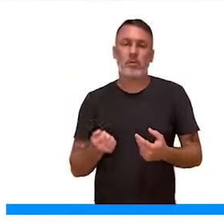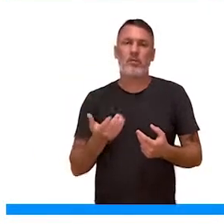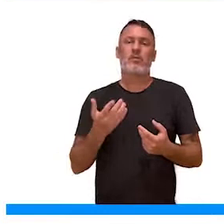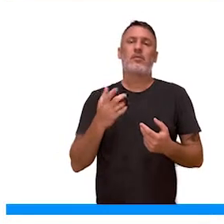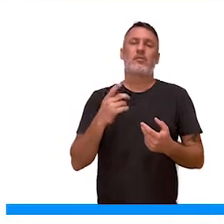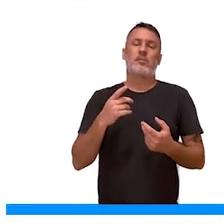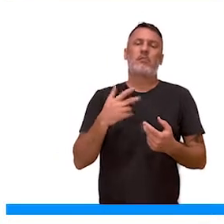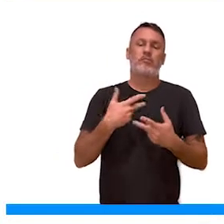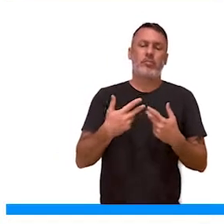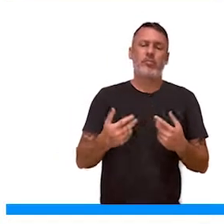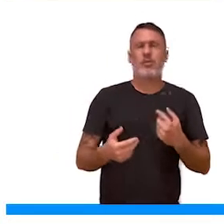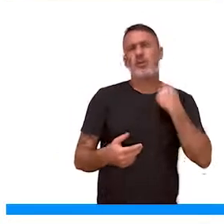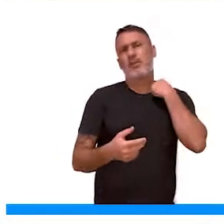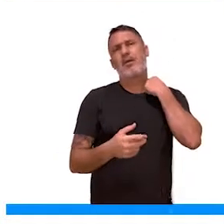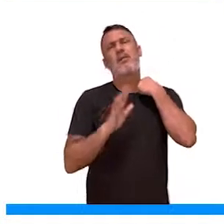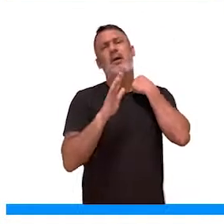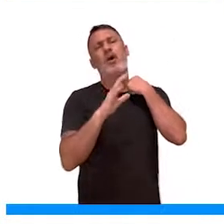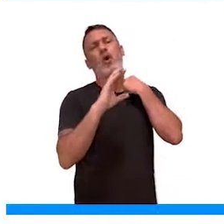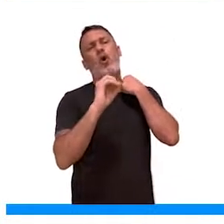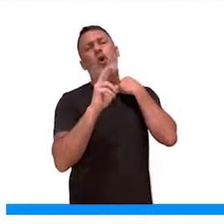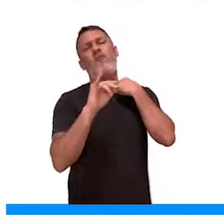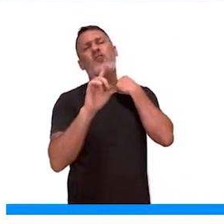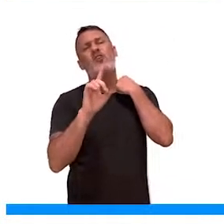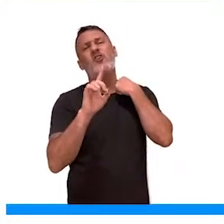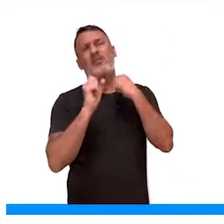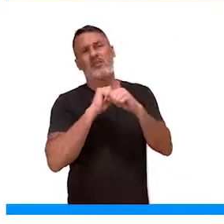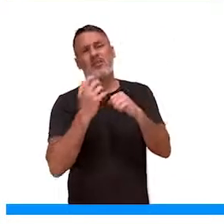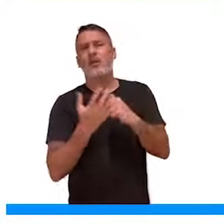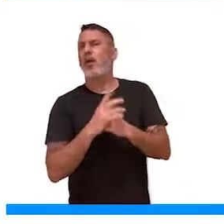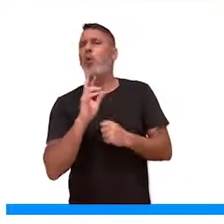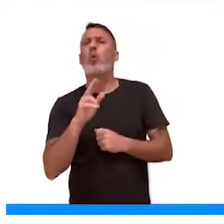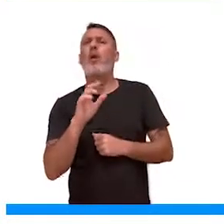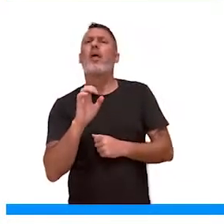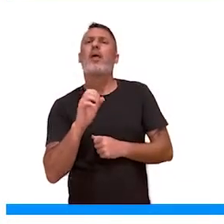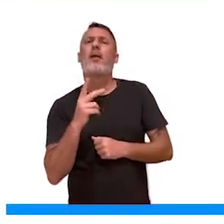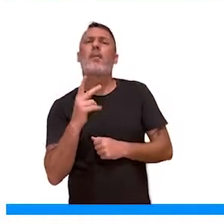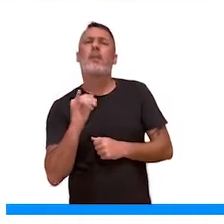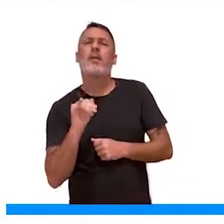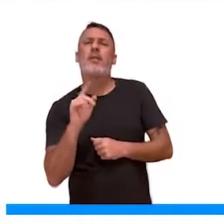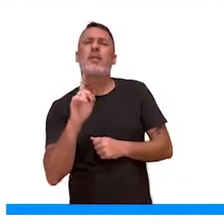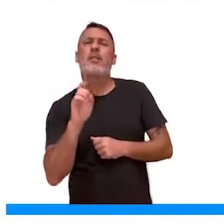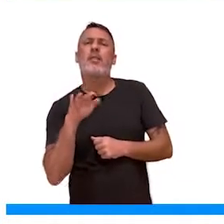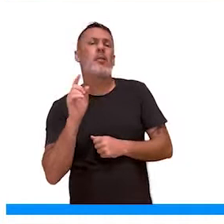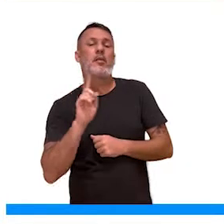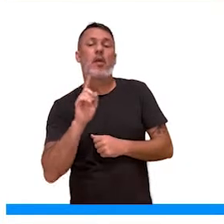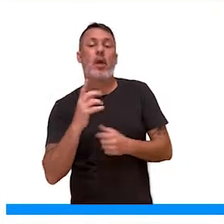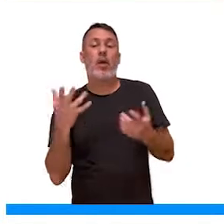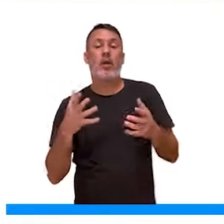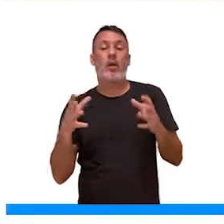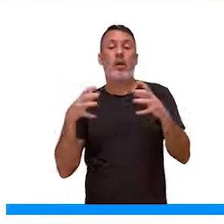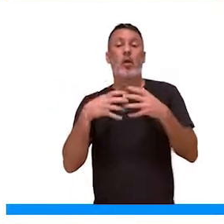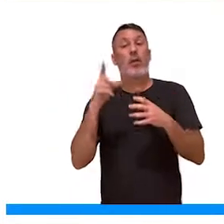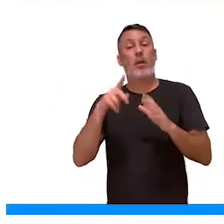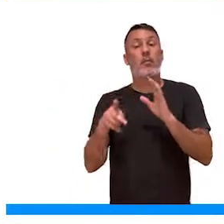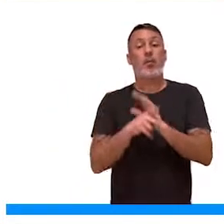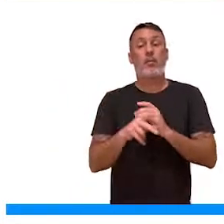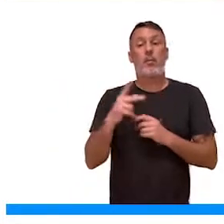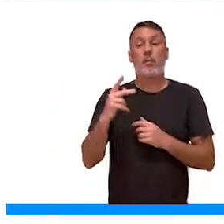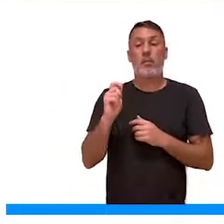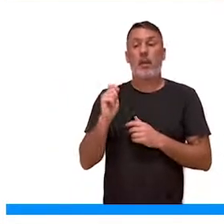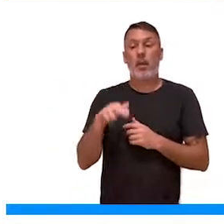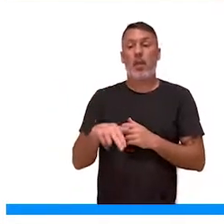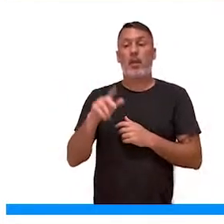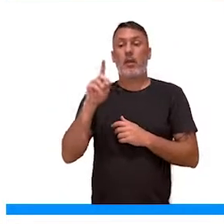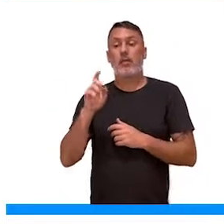a meningite. Professora, por que o Covid ele não entra dentro de epidemias? Porque o Covid ele entra na classificação